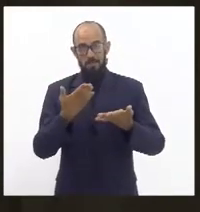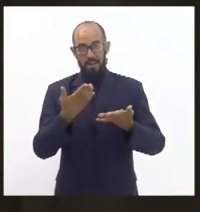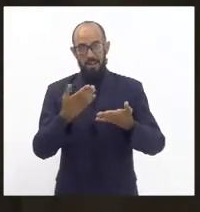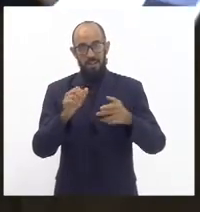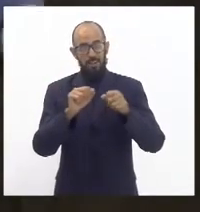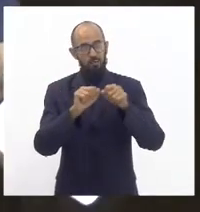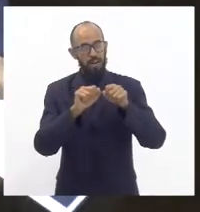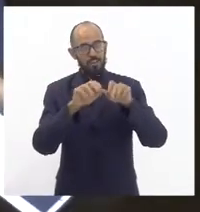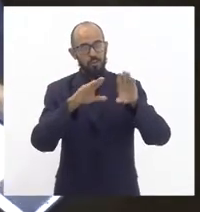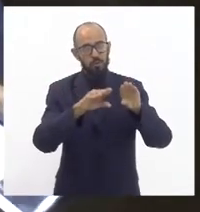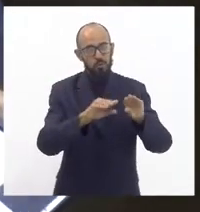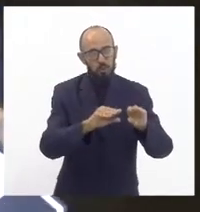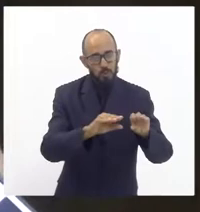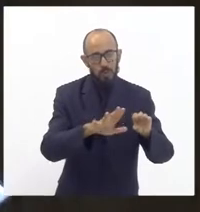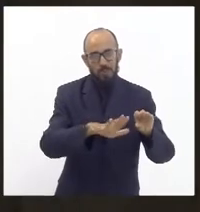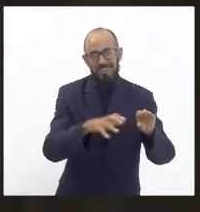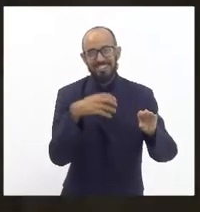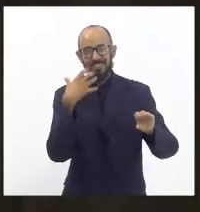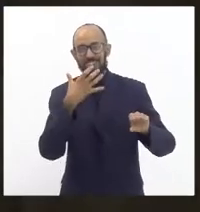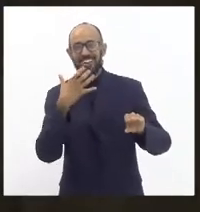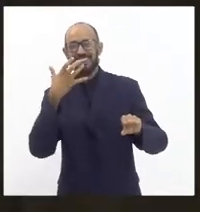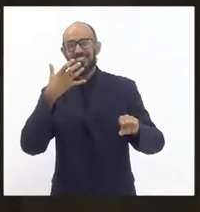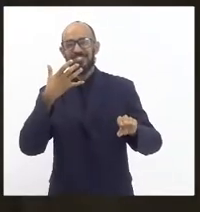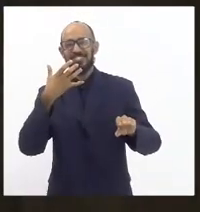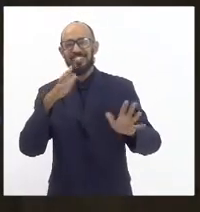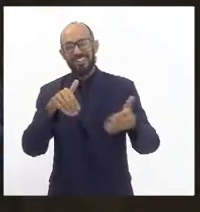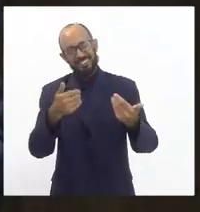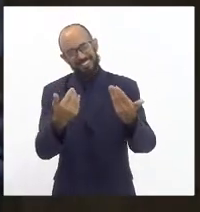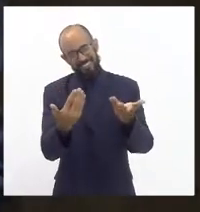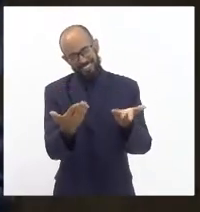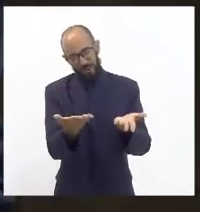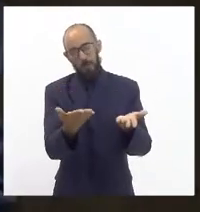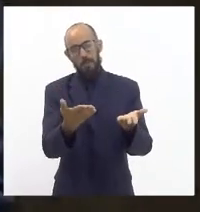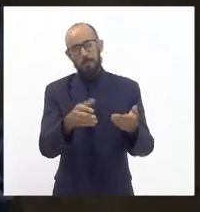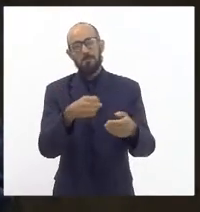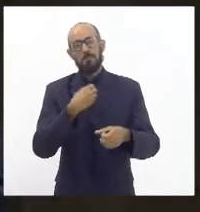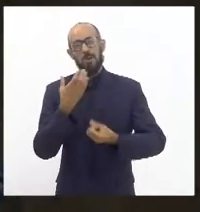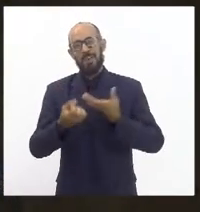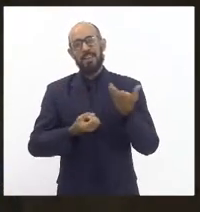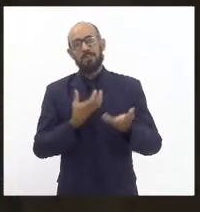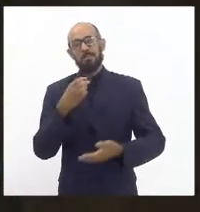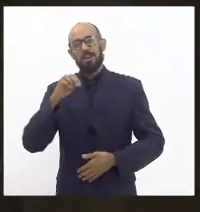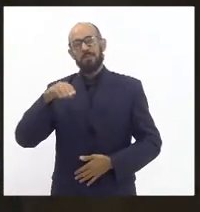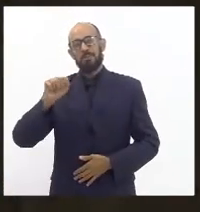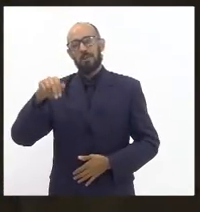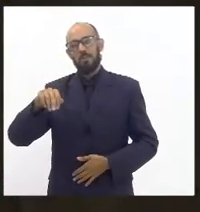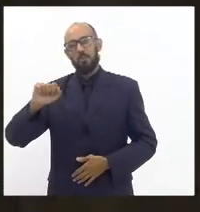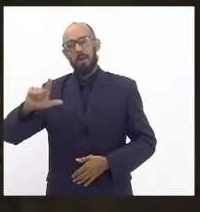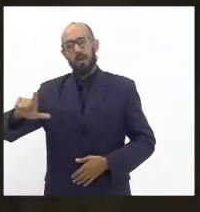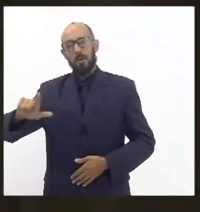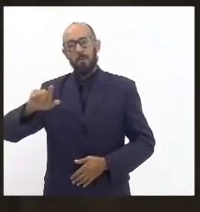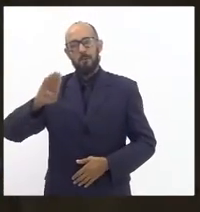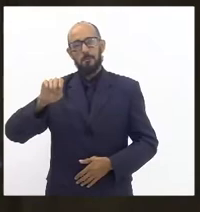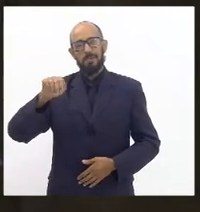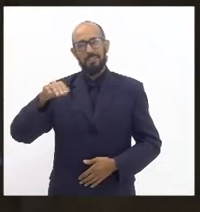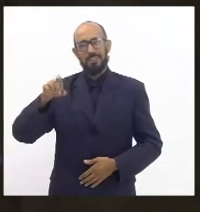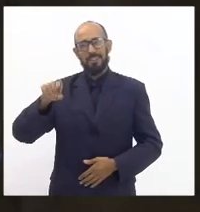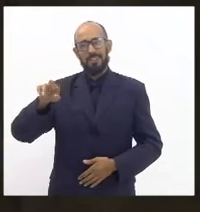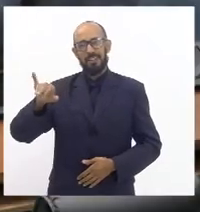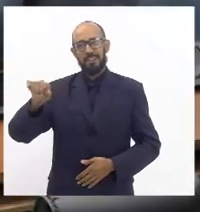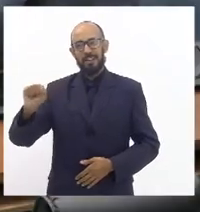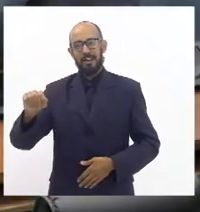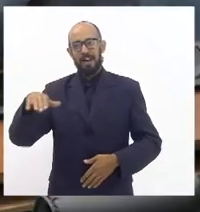escuro mas eu canto então aqui o poema do Manuel Bandeira até no